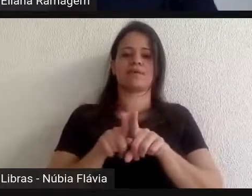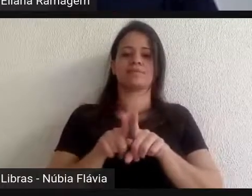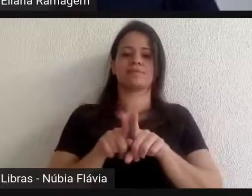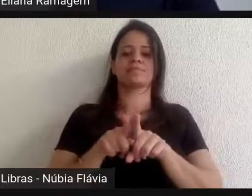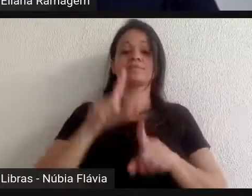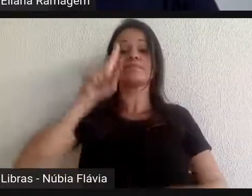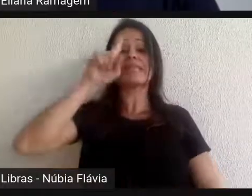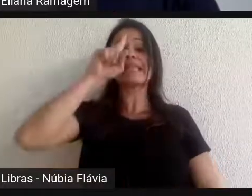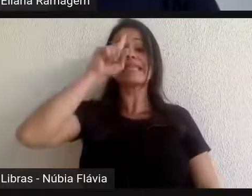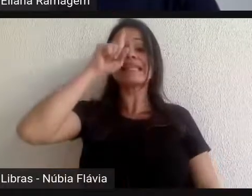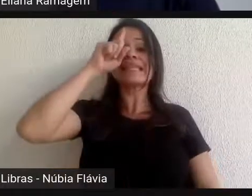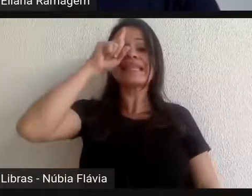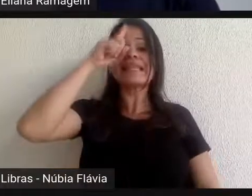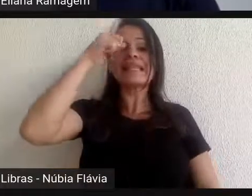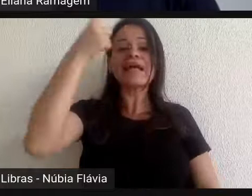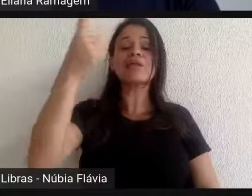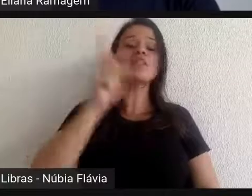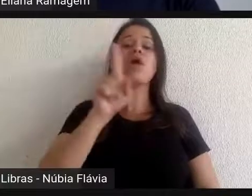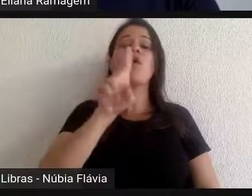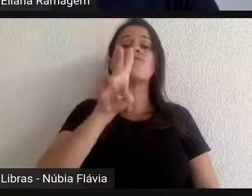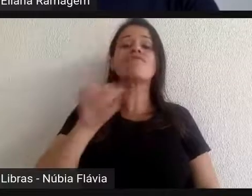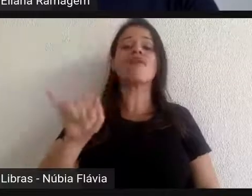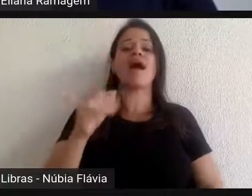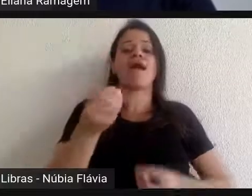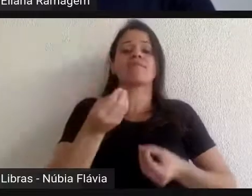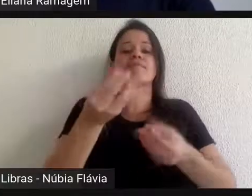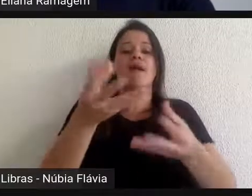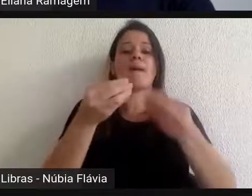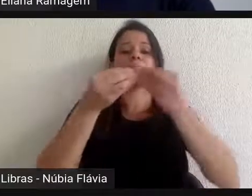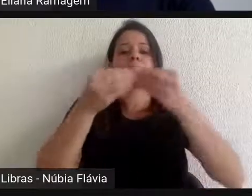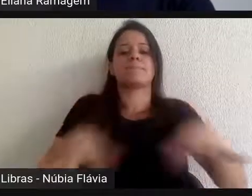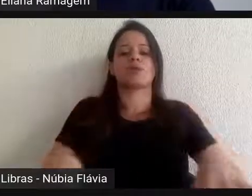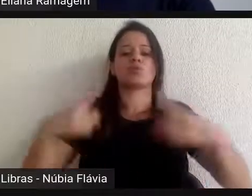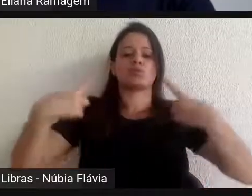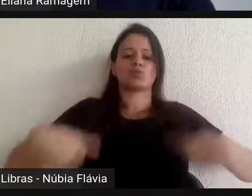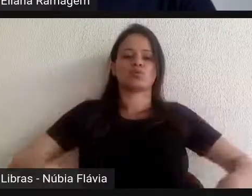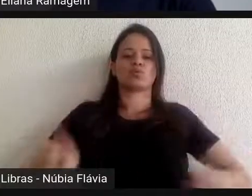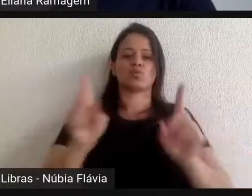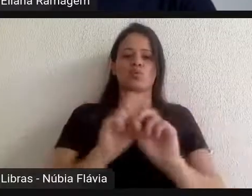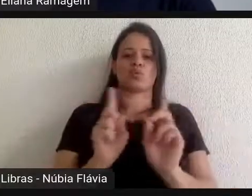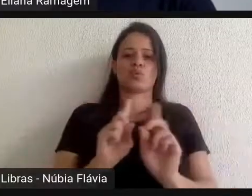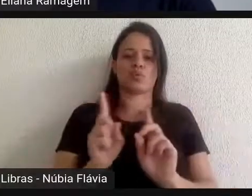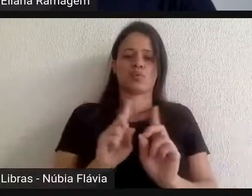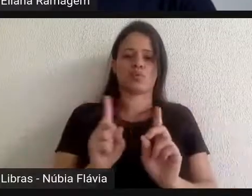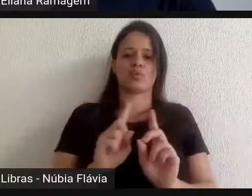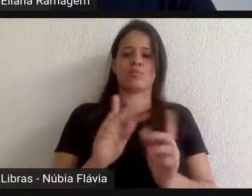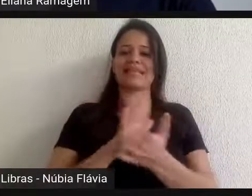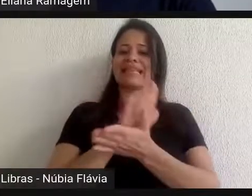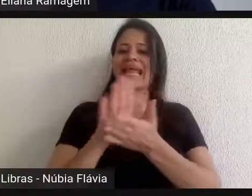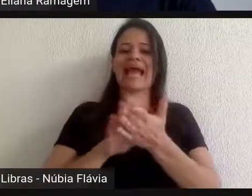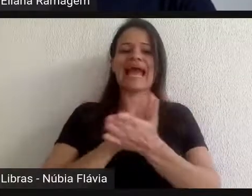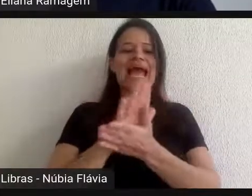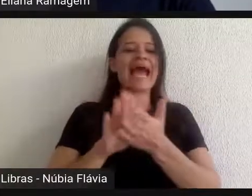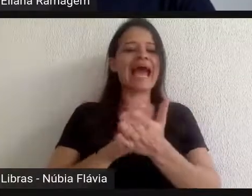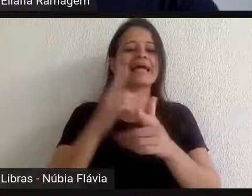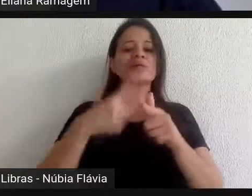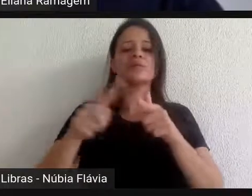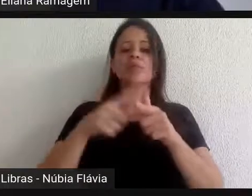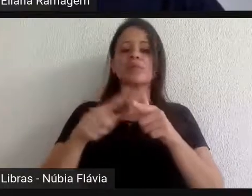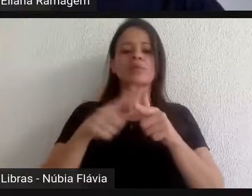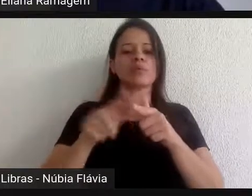natural e que não vai te trazer nenhum dano físico, nenhuma contratura, nada que possa te